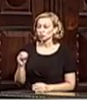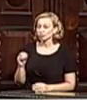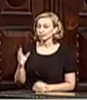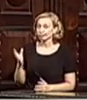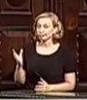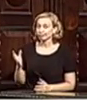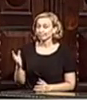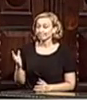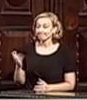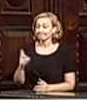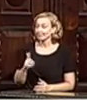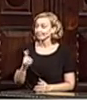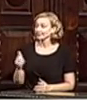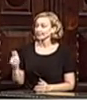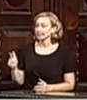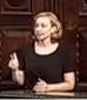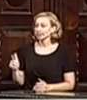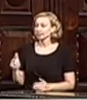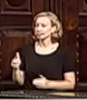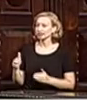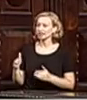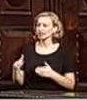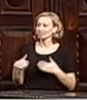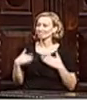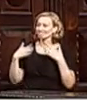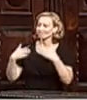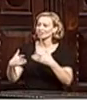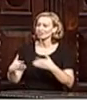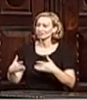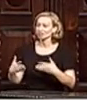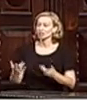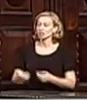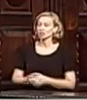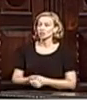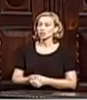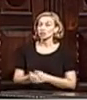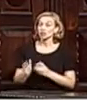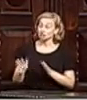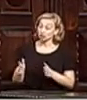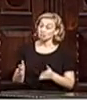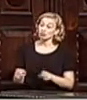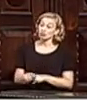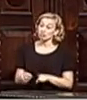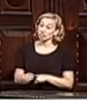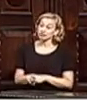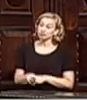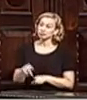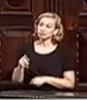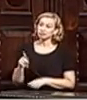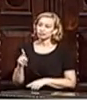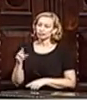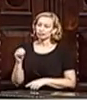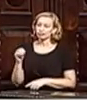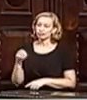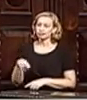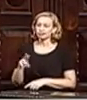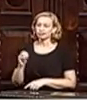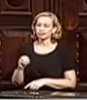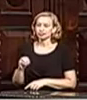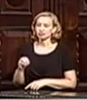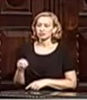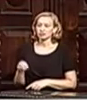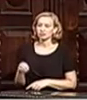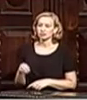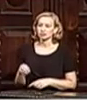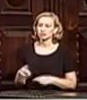possamos voltar a avançar no tema da segurança. Mais grave ainda, um plano e um entendimento com o governo federal